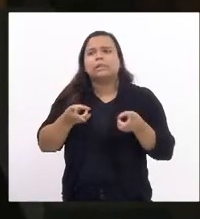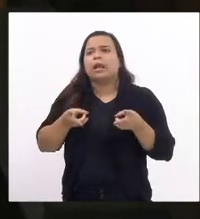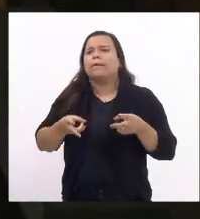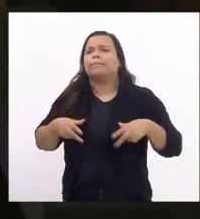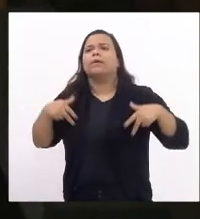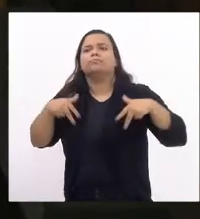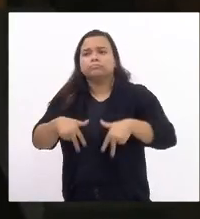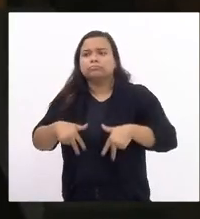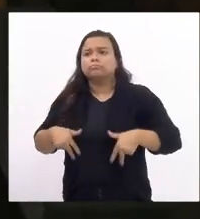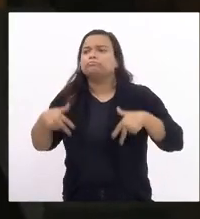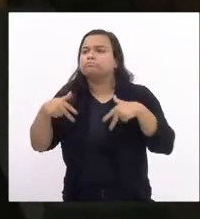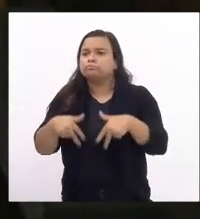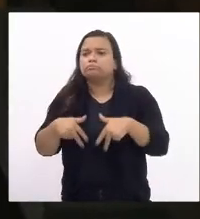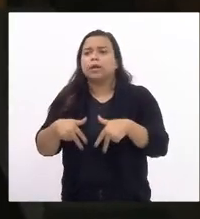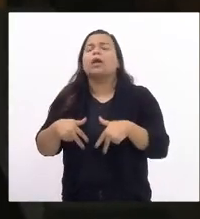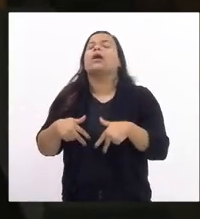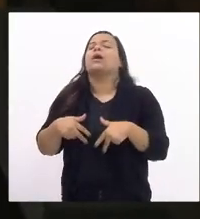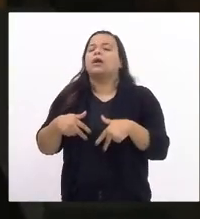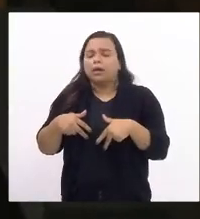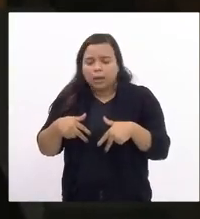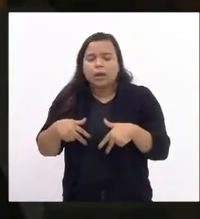na organização partidária.